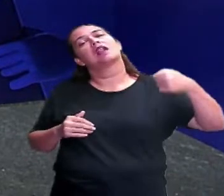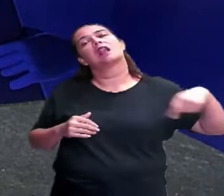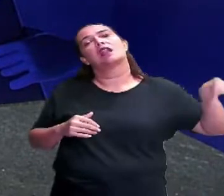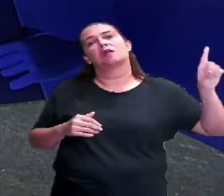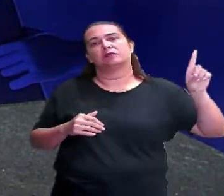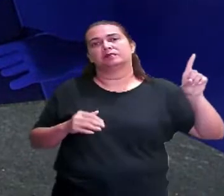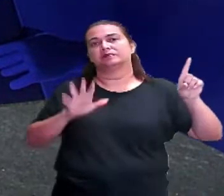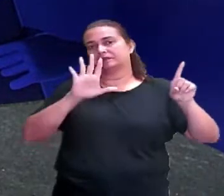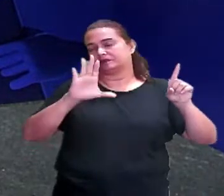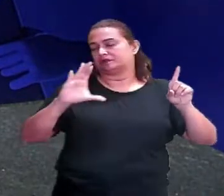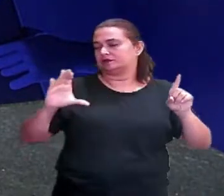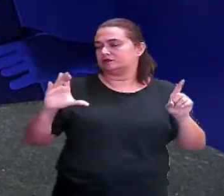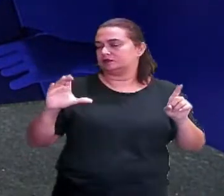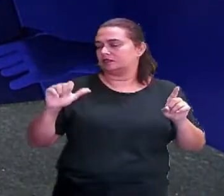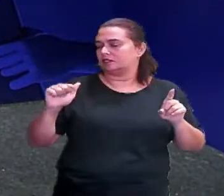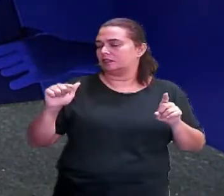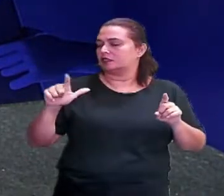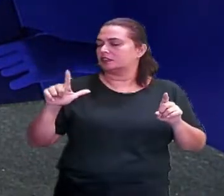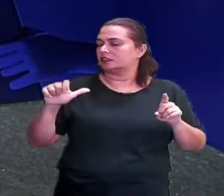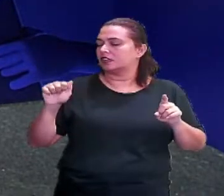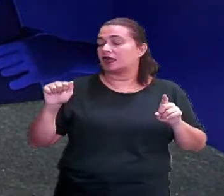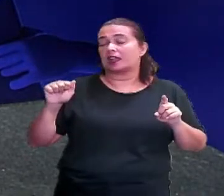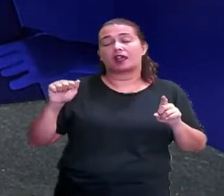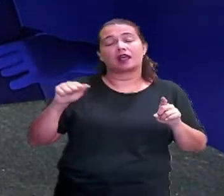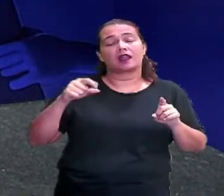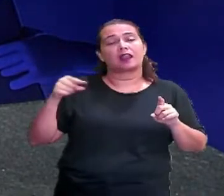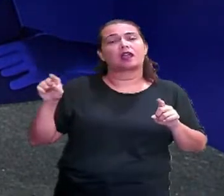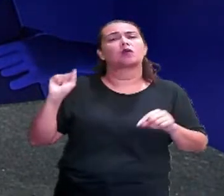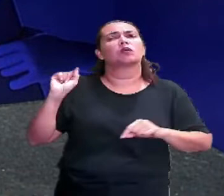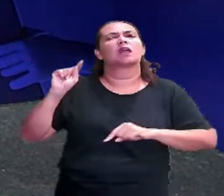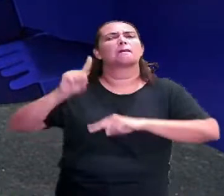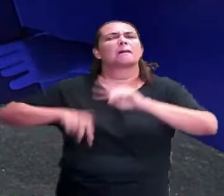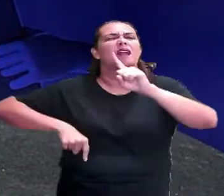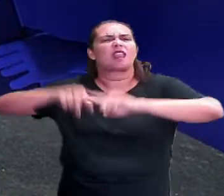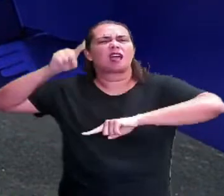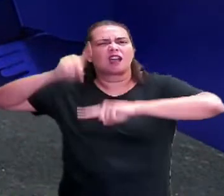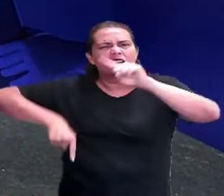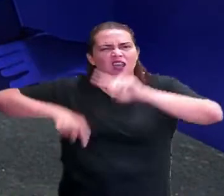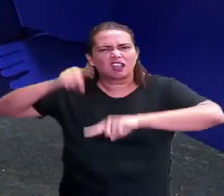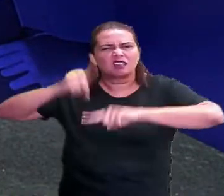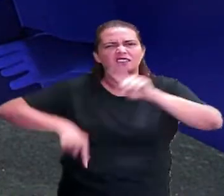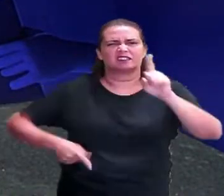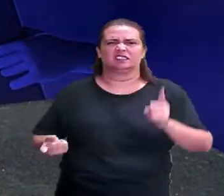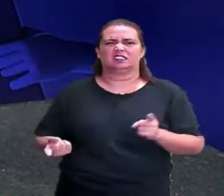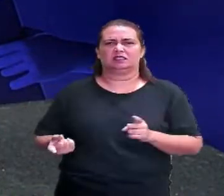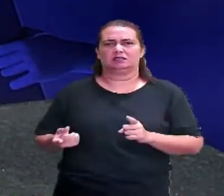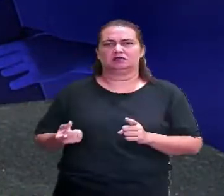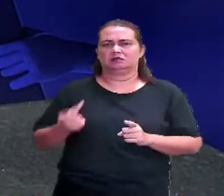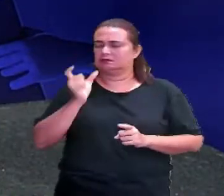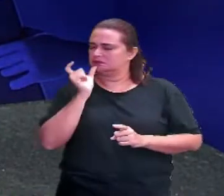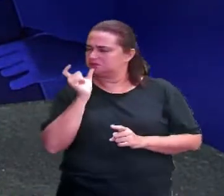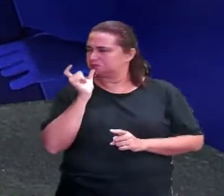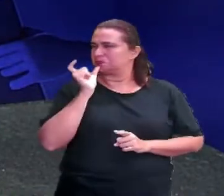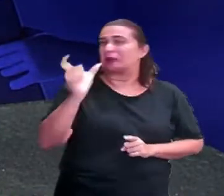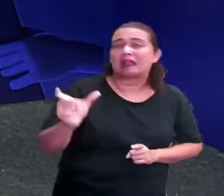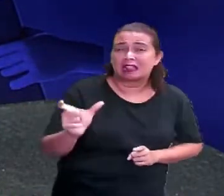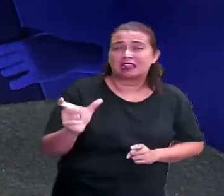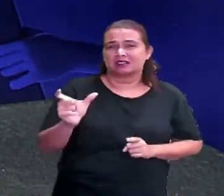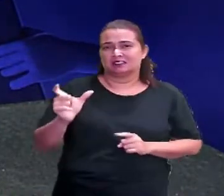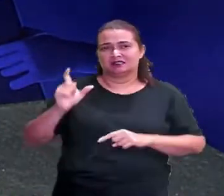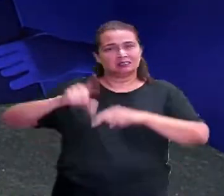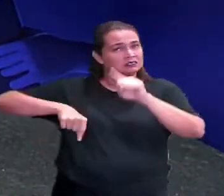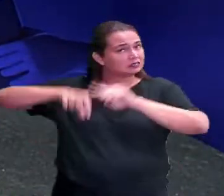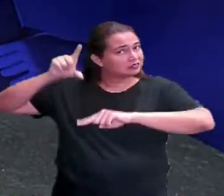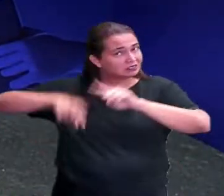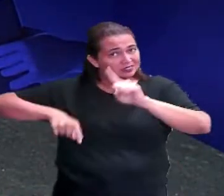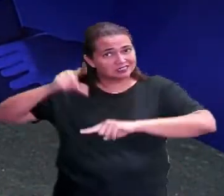se você se refere a uma palavra chula, a uma palavra, digamos assim, mais áspera, não é? Pejorativa,